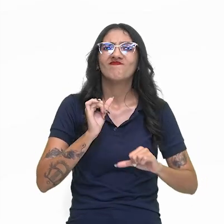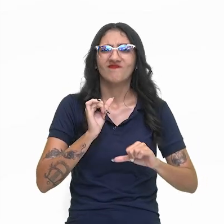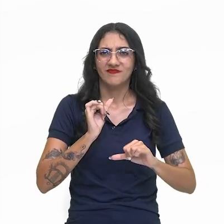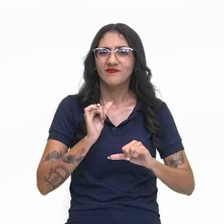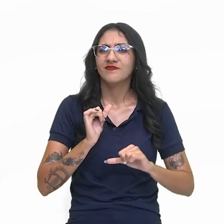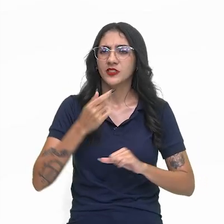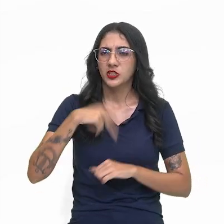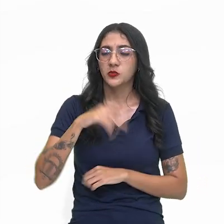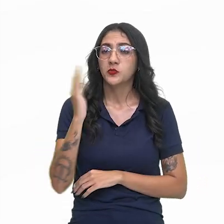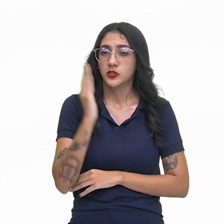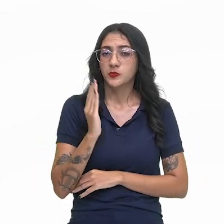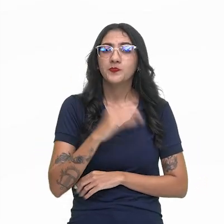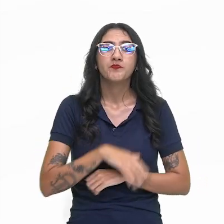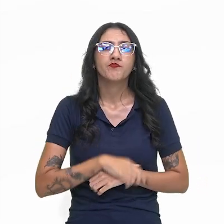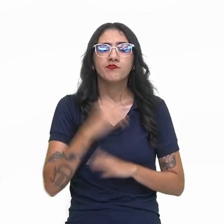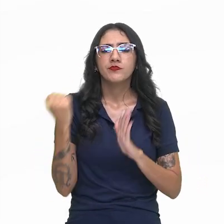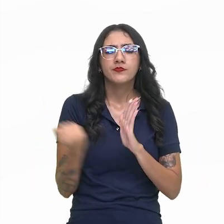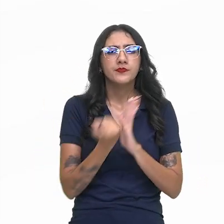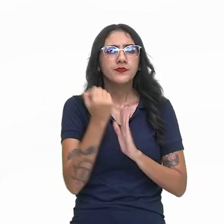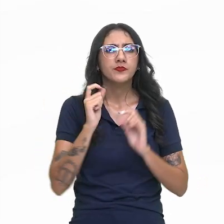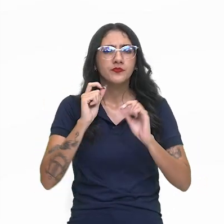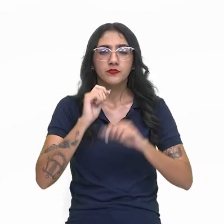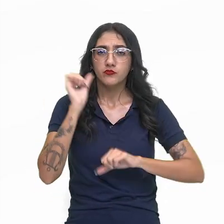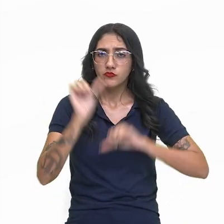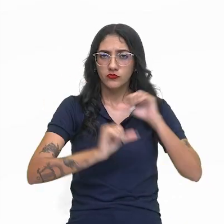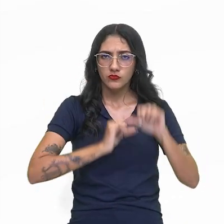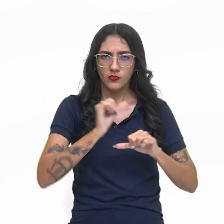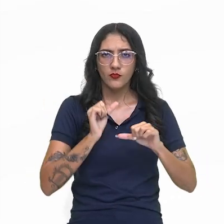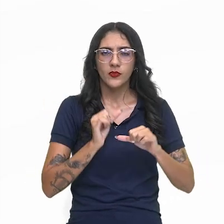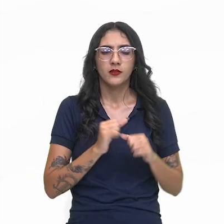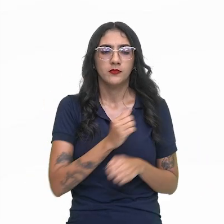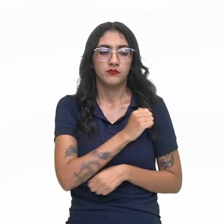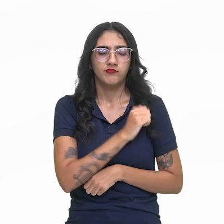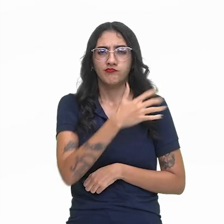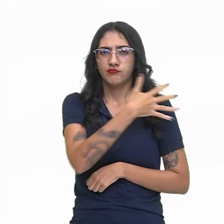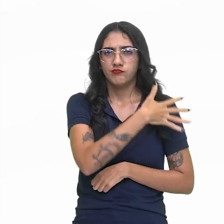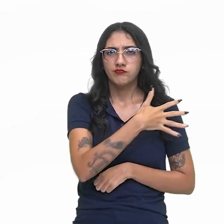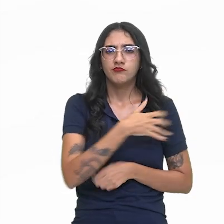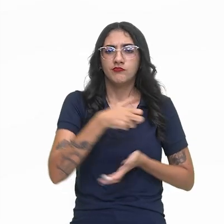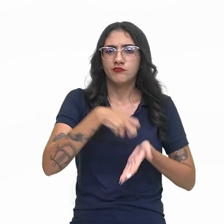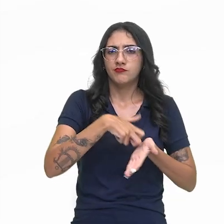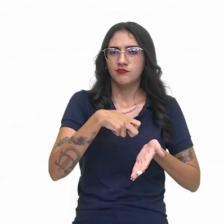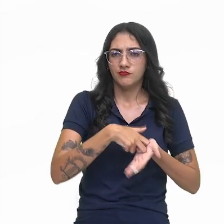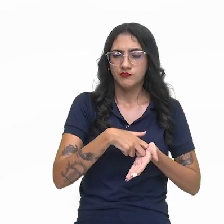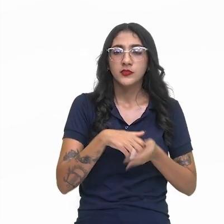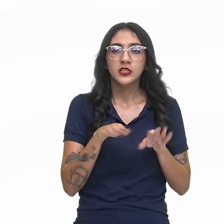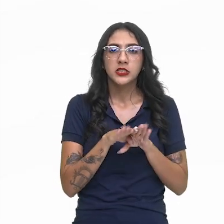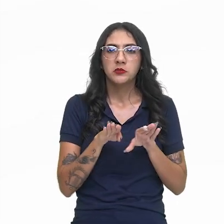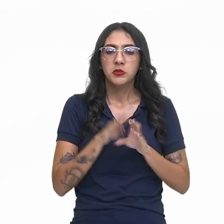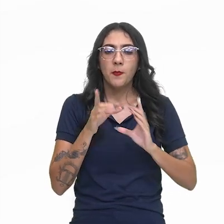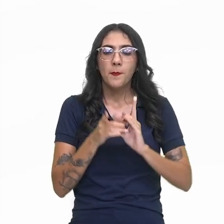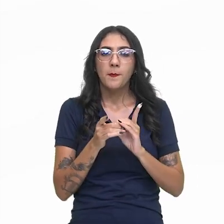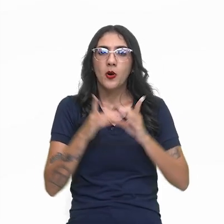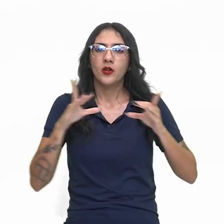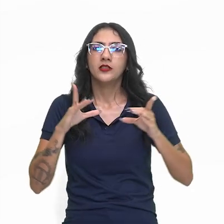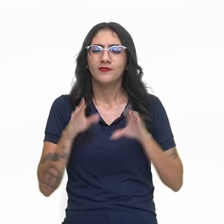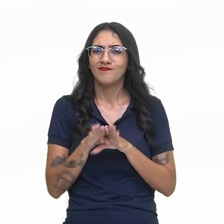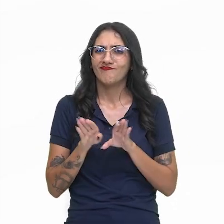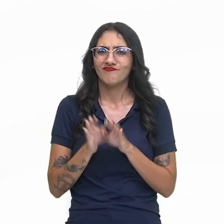Brasil, marcadas pela transição da ditadura militar para a democracia e por grandes